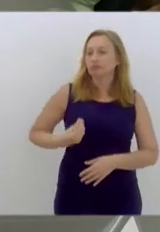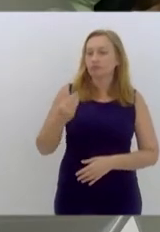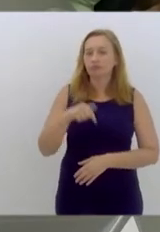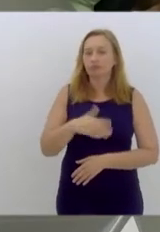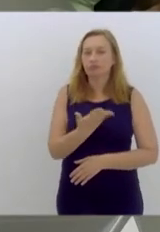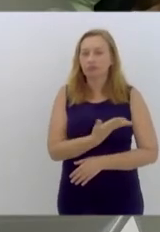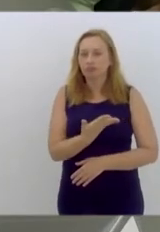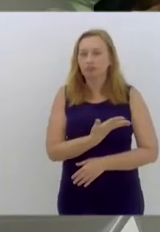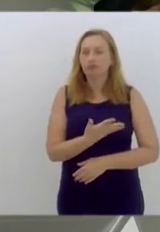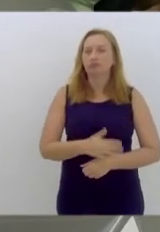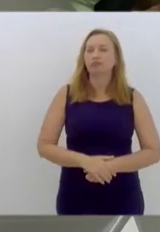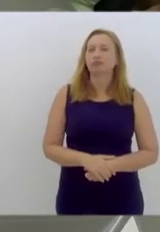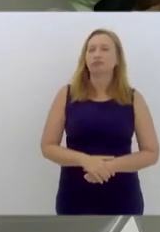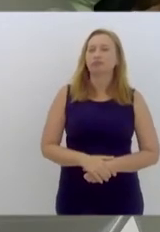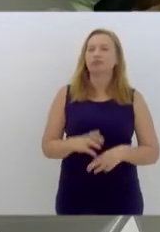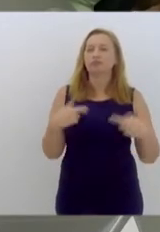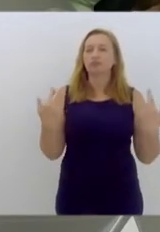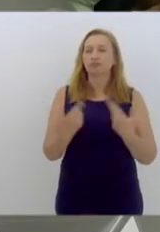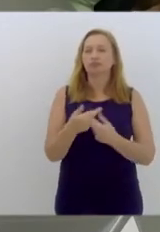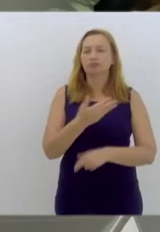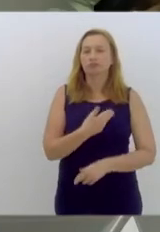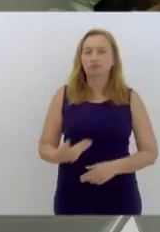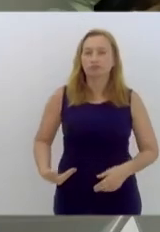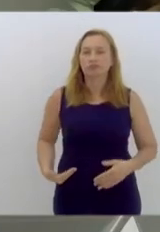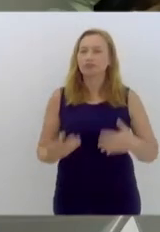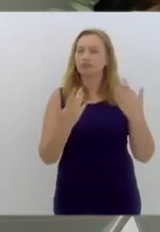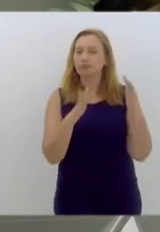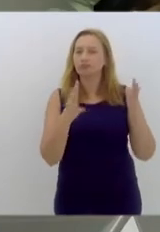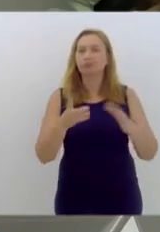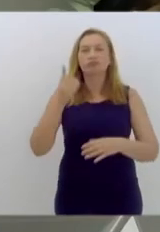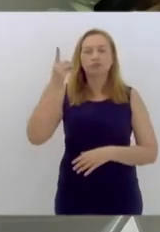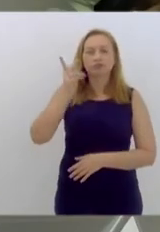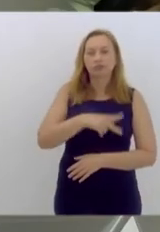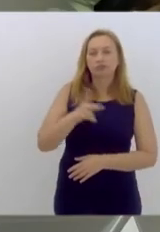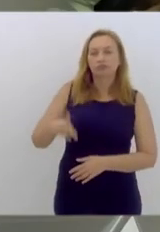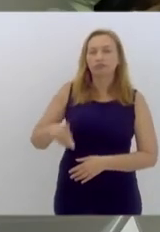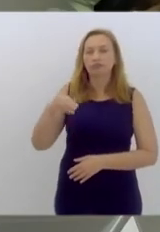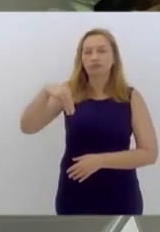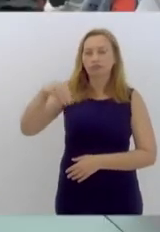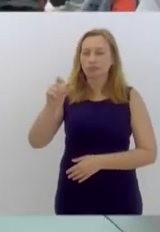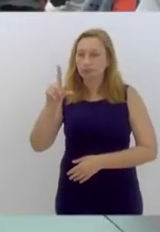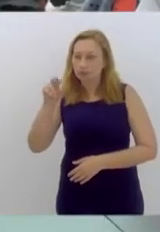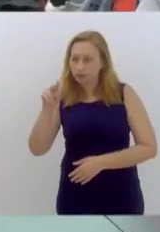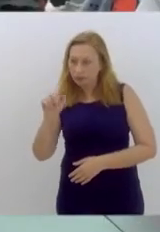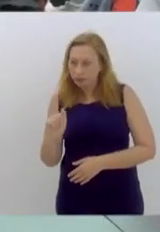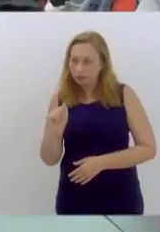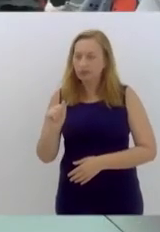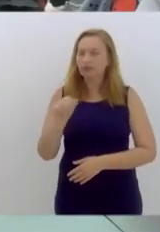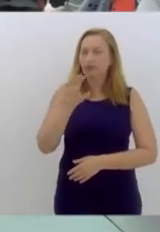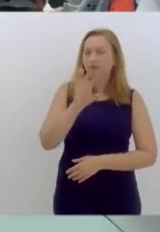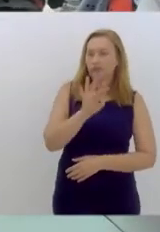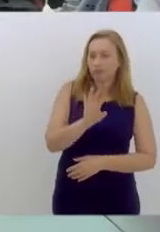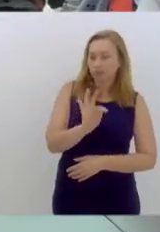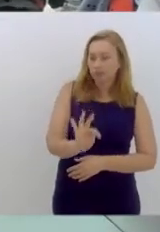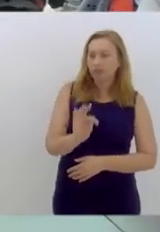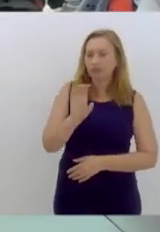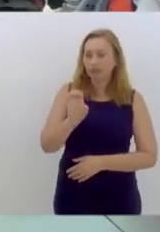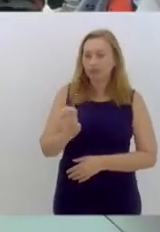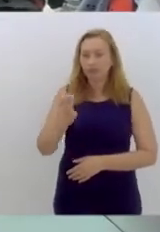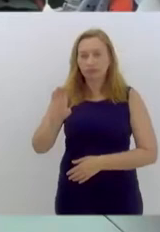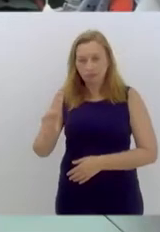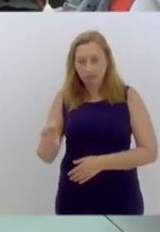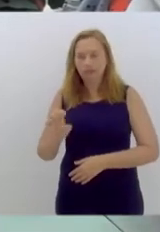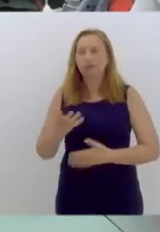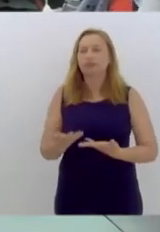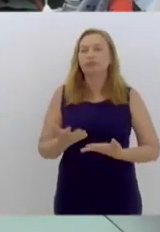colegas, participantes aqui da nossa audiência pública. Saudar também a professora Malvina, Ana Maria, representando aqui também o TCE, a gente tinha falado anteriormente.